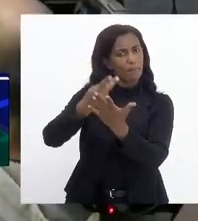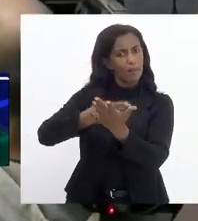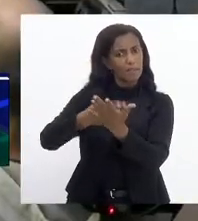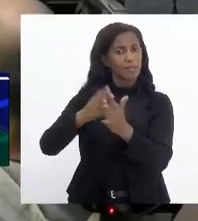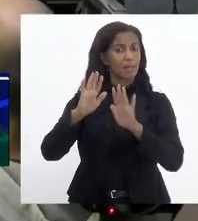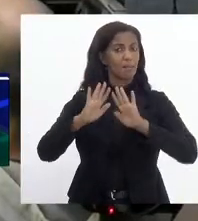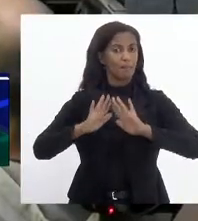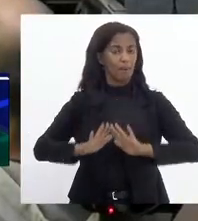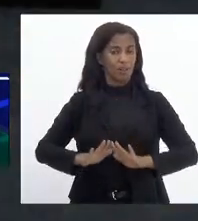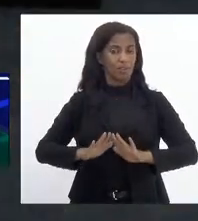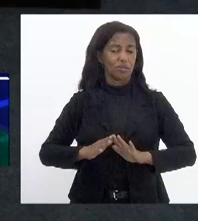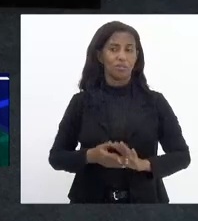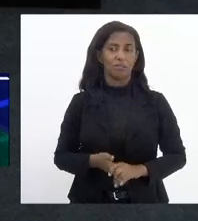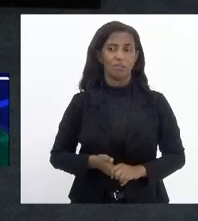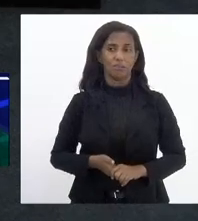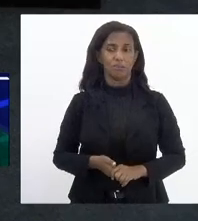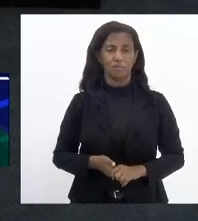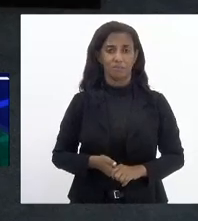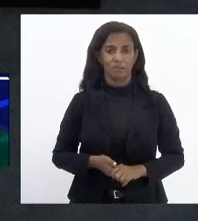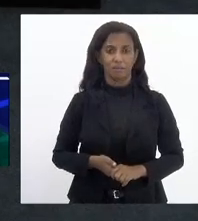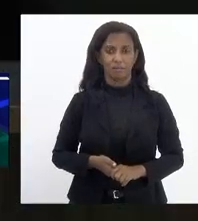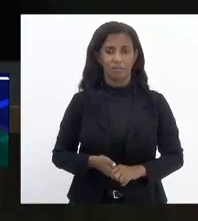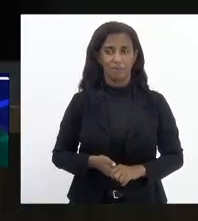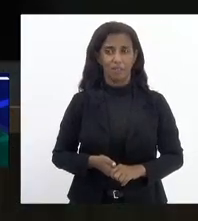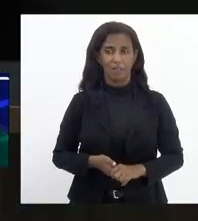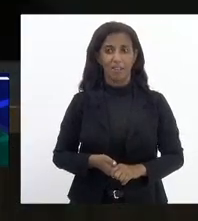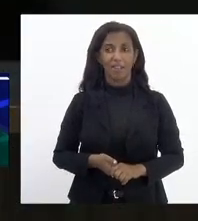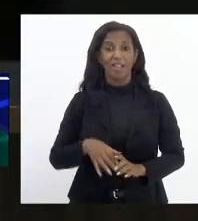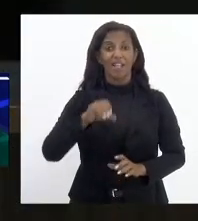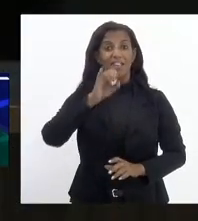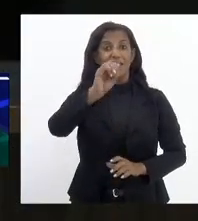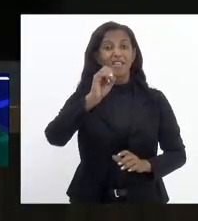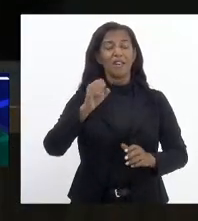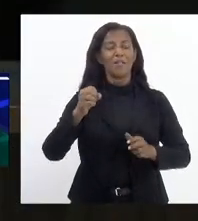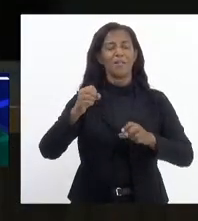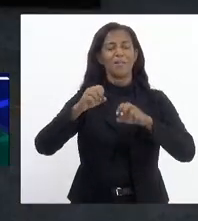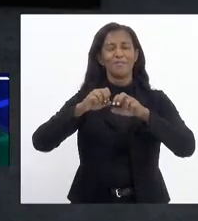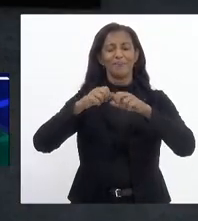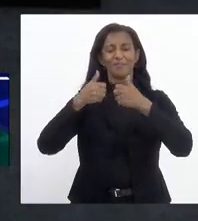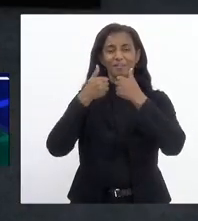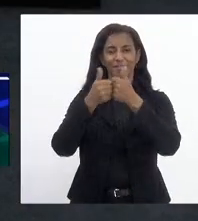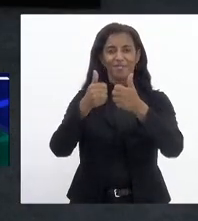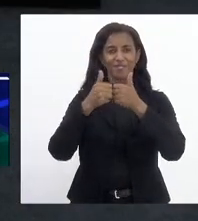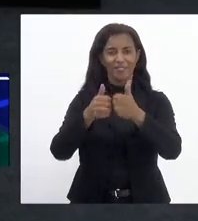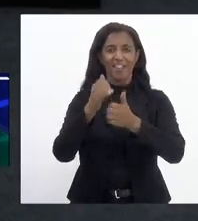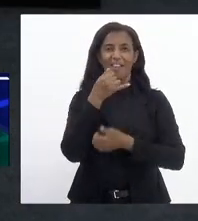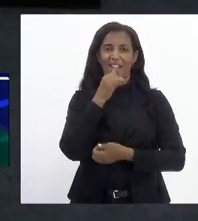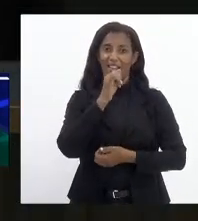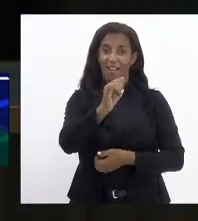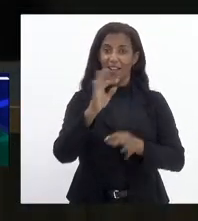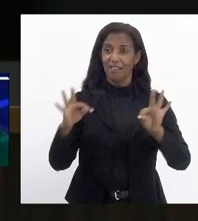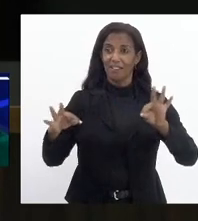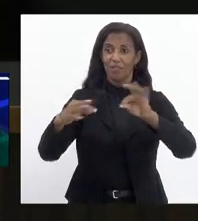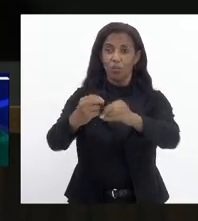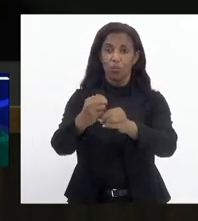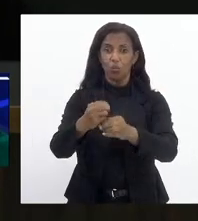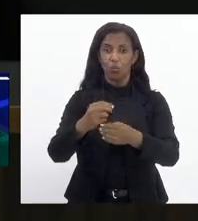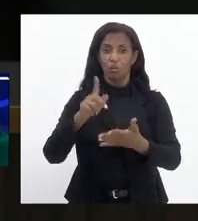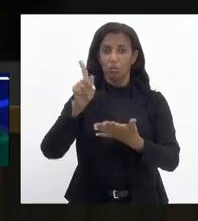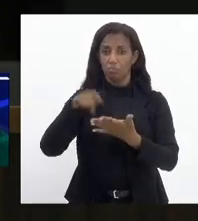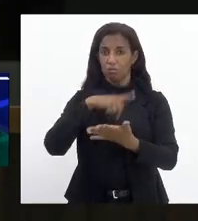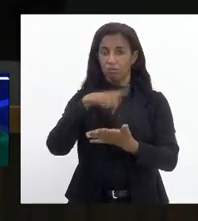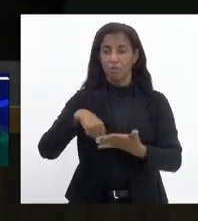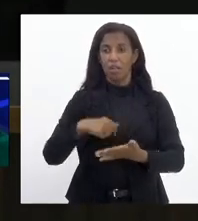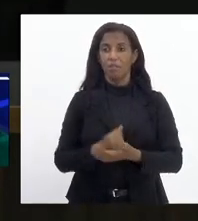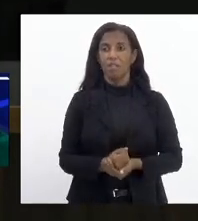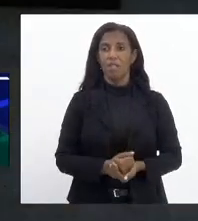mas... pela... Se for para ônibus elétrico, tem que dar isenção para tudo. Pela isenção. Mas nós não temos isso, ainda mais se for produzido